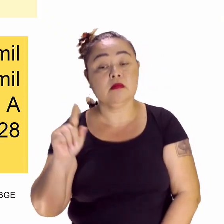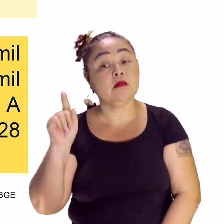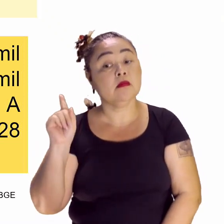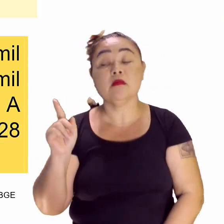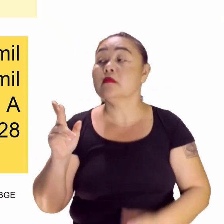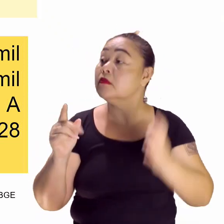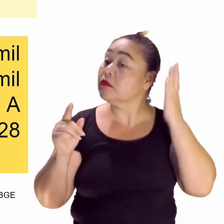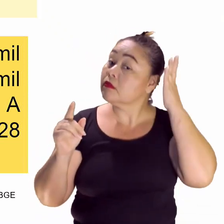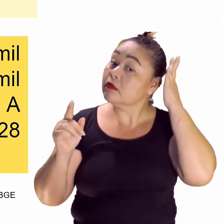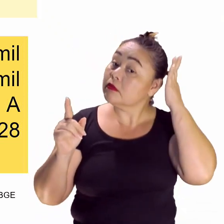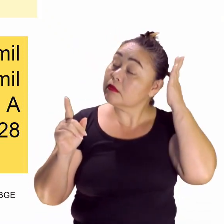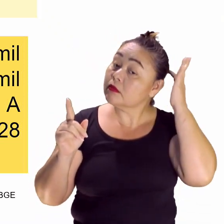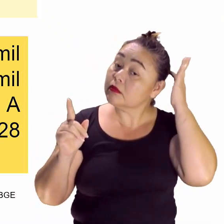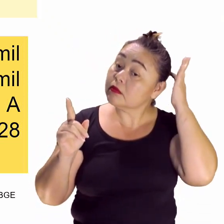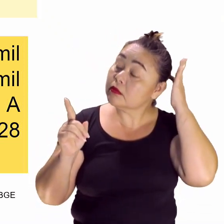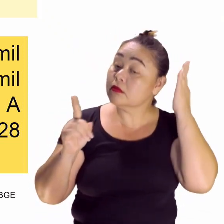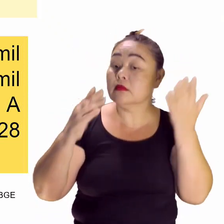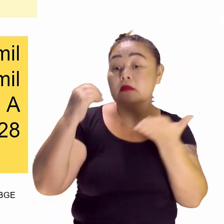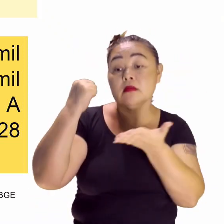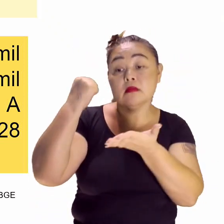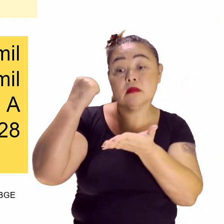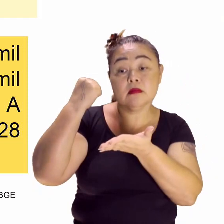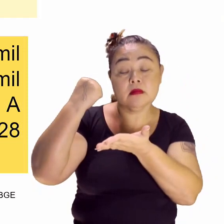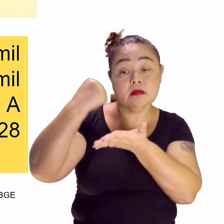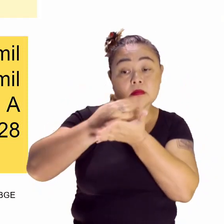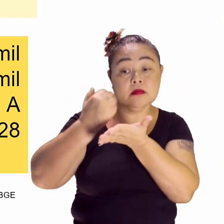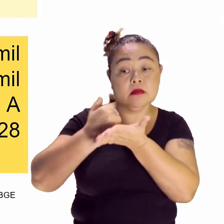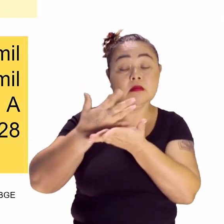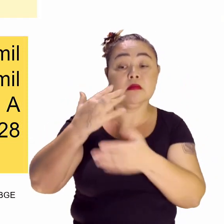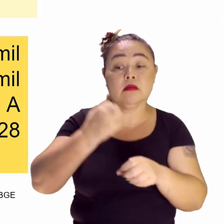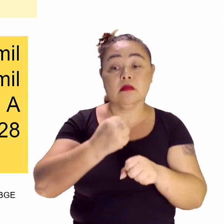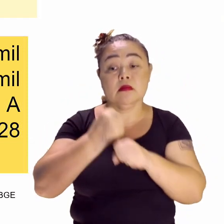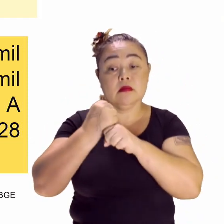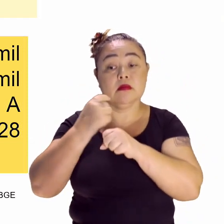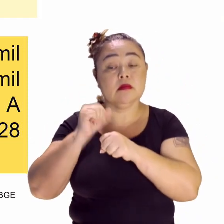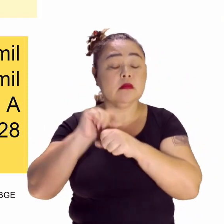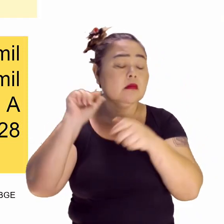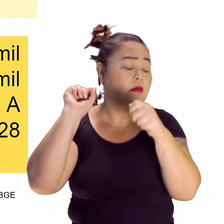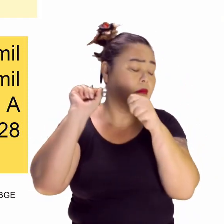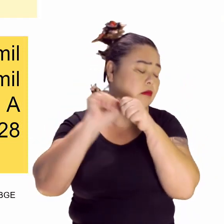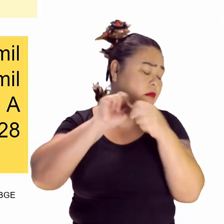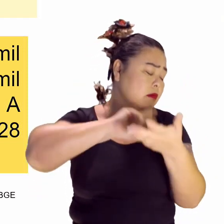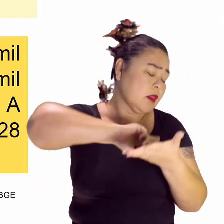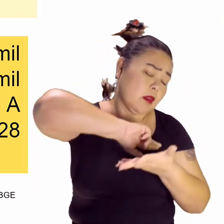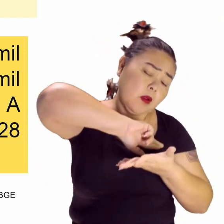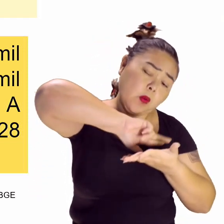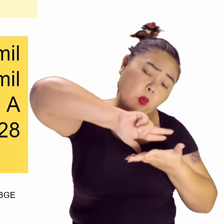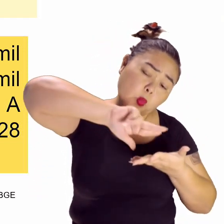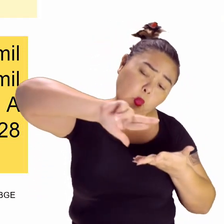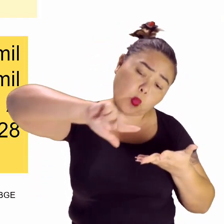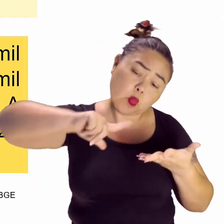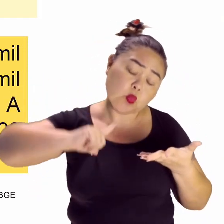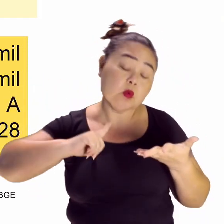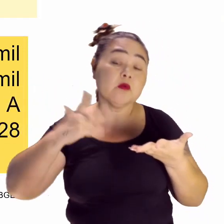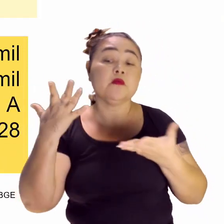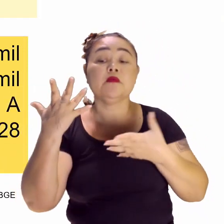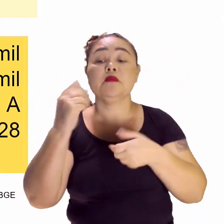Rogério e a mandioca Você sabe né que que faz com a mandioca muita coisa né muita coisa né